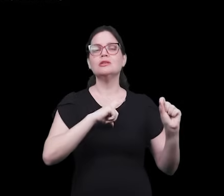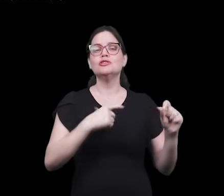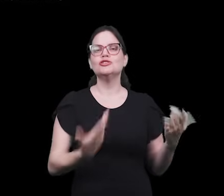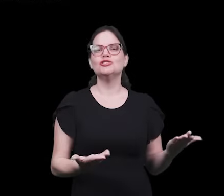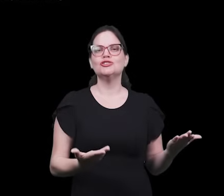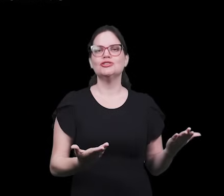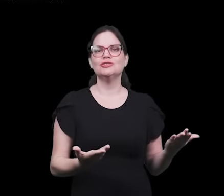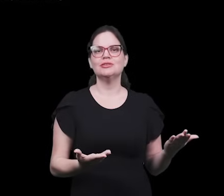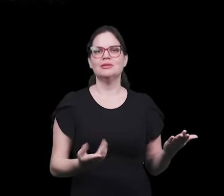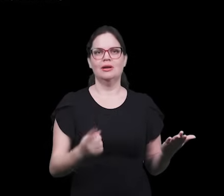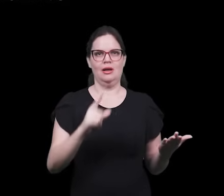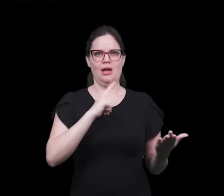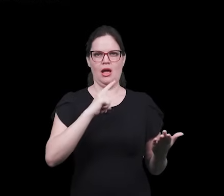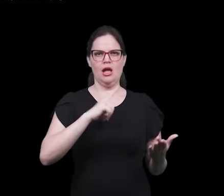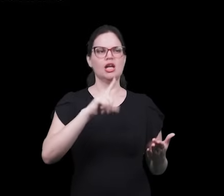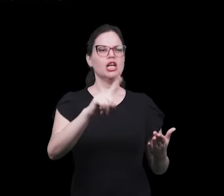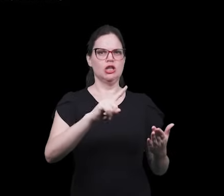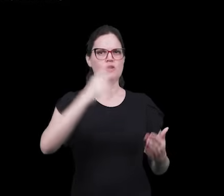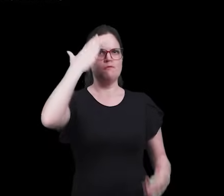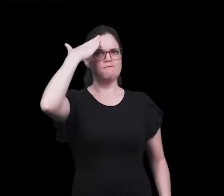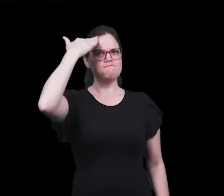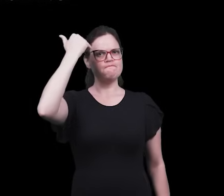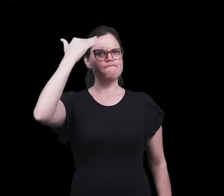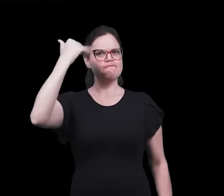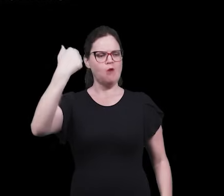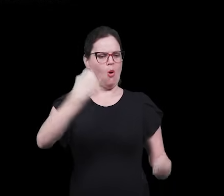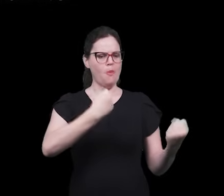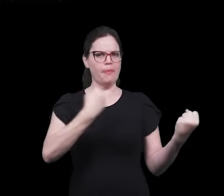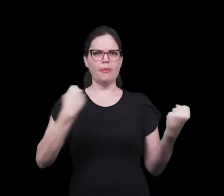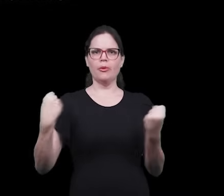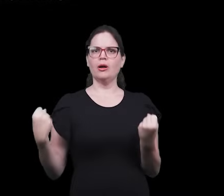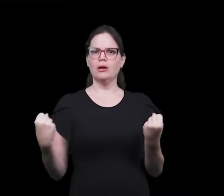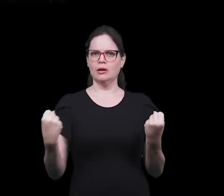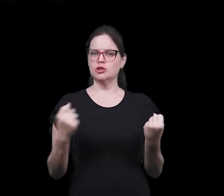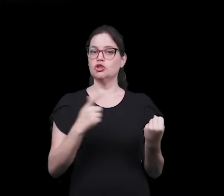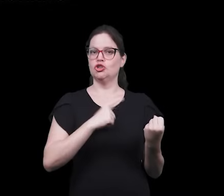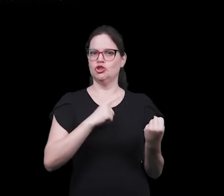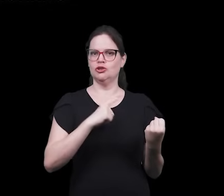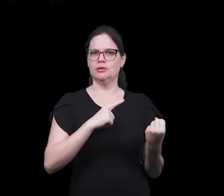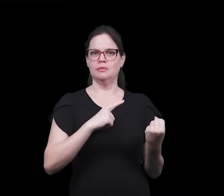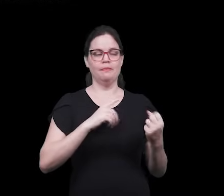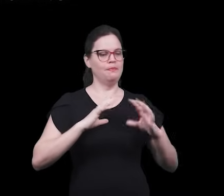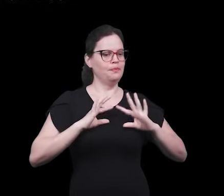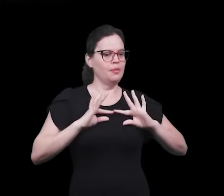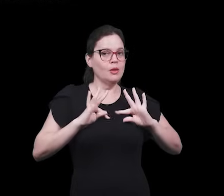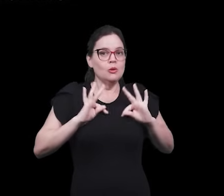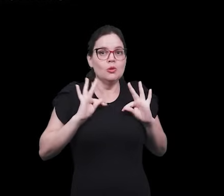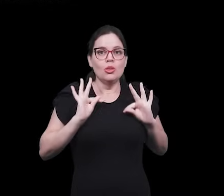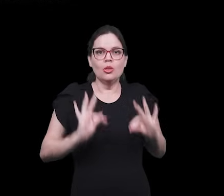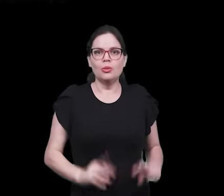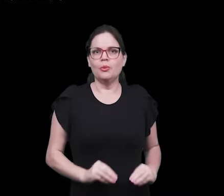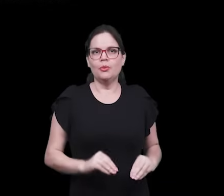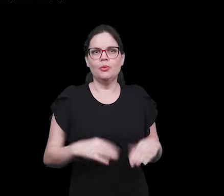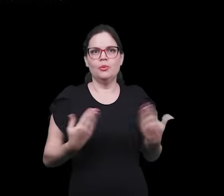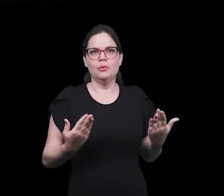Então, tudo que um império podia fazer, até saiu na